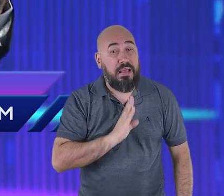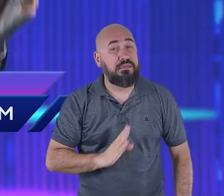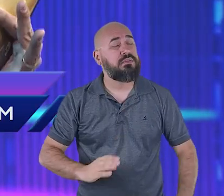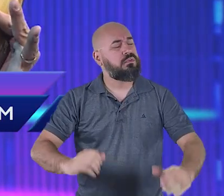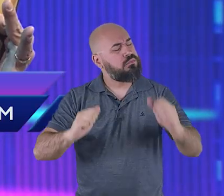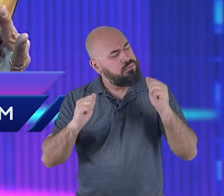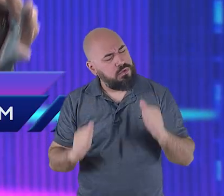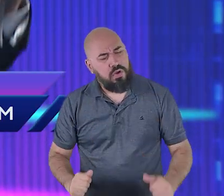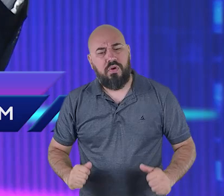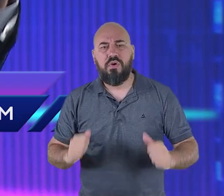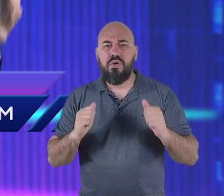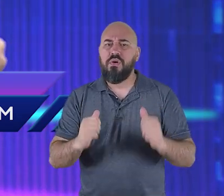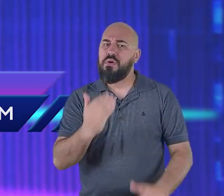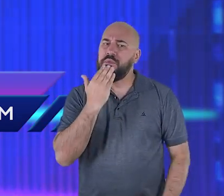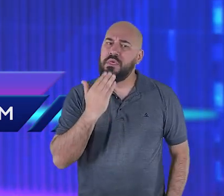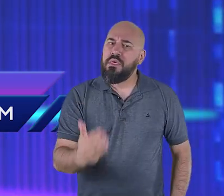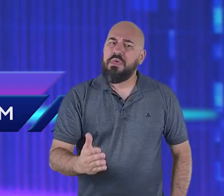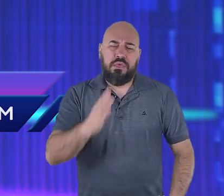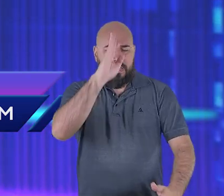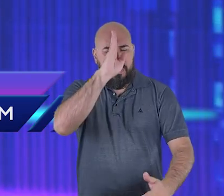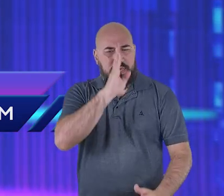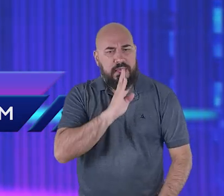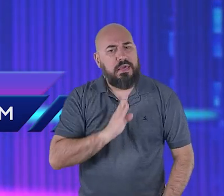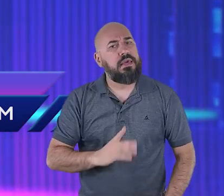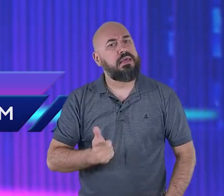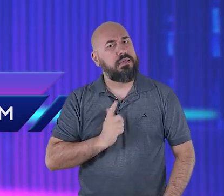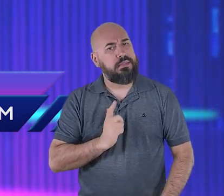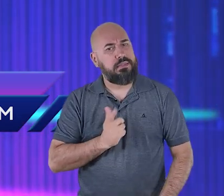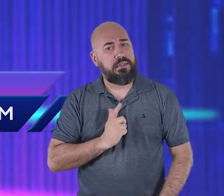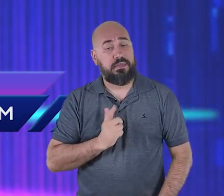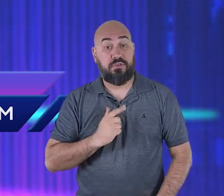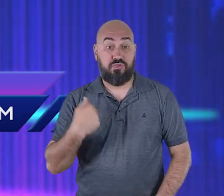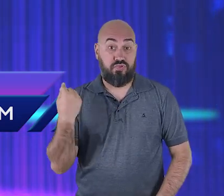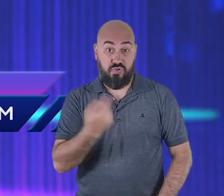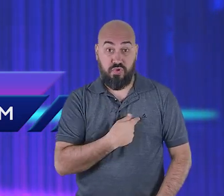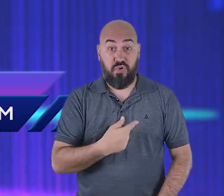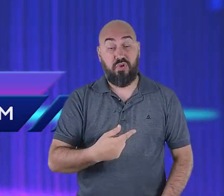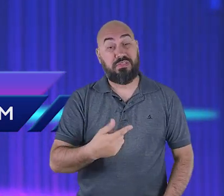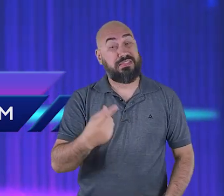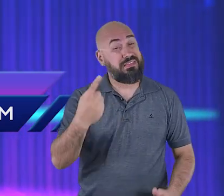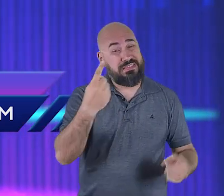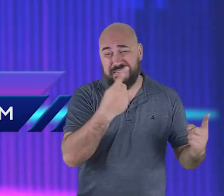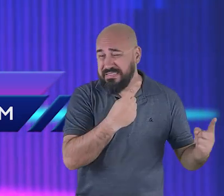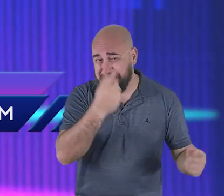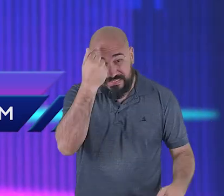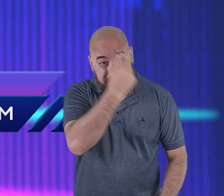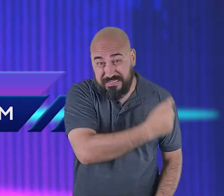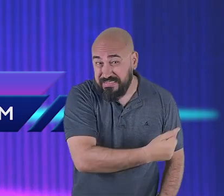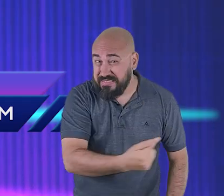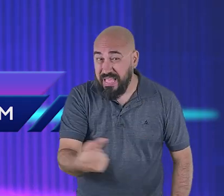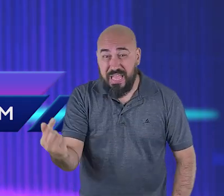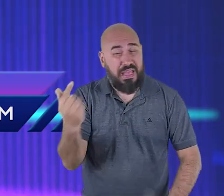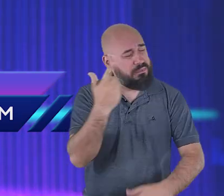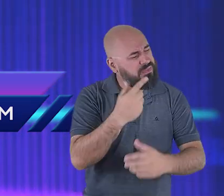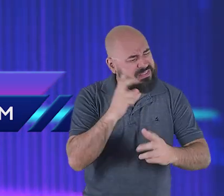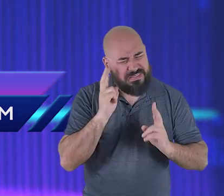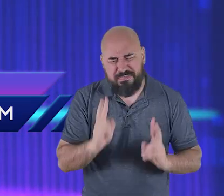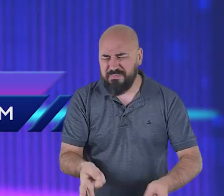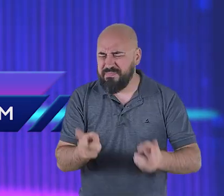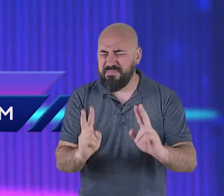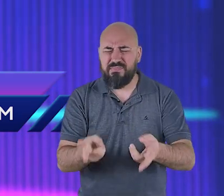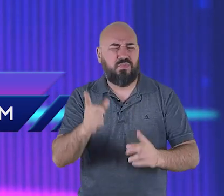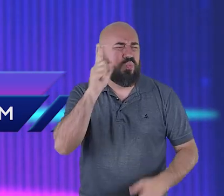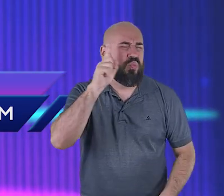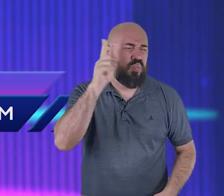a manter a Novo Tempo 24 horas por dia, 7 dias por semana, pregando o Evangelho, para que